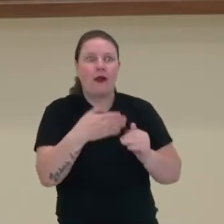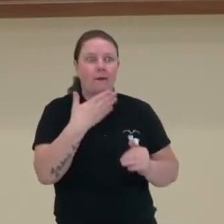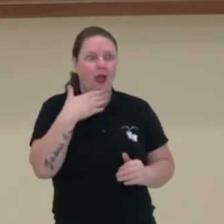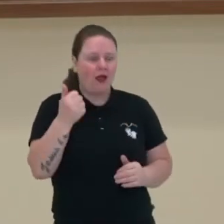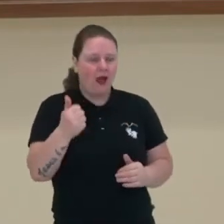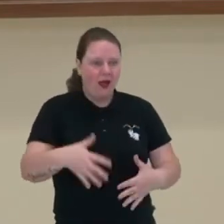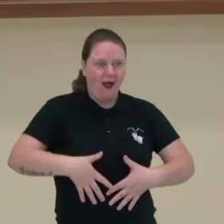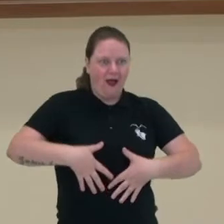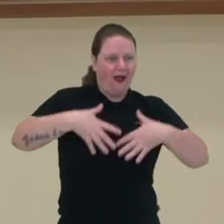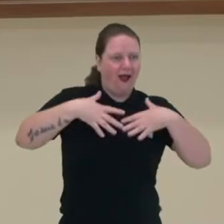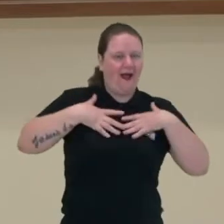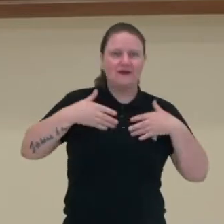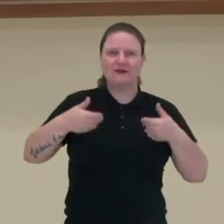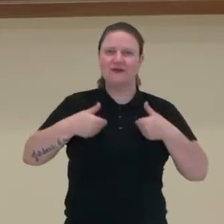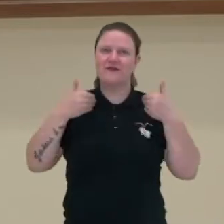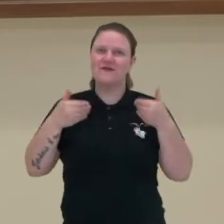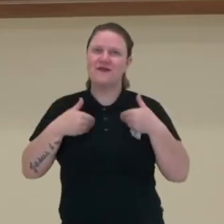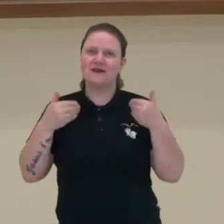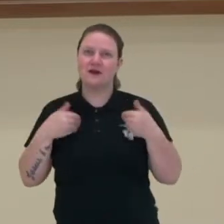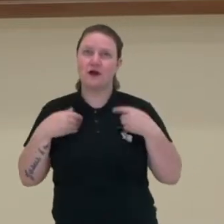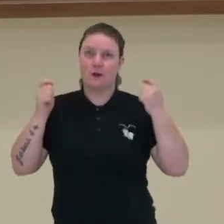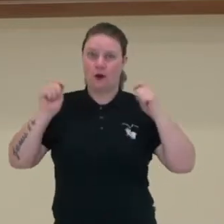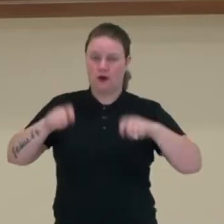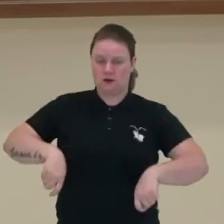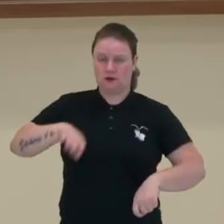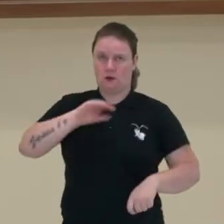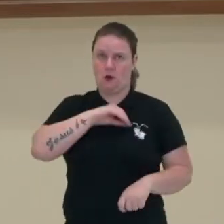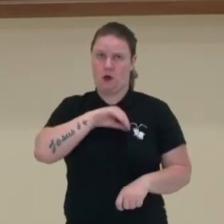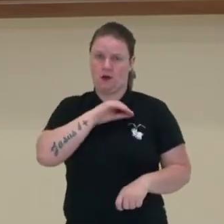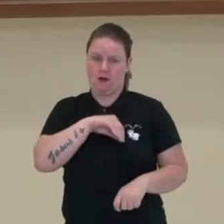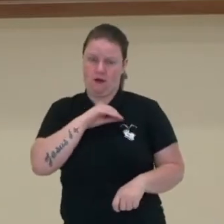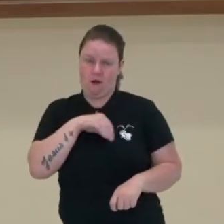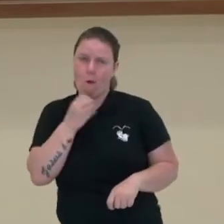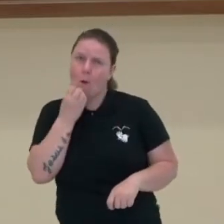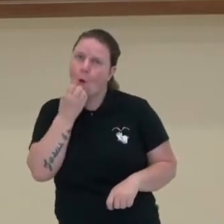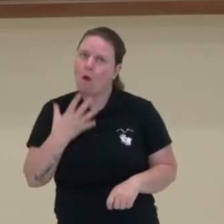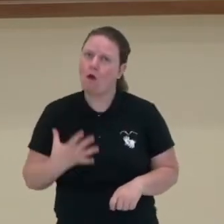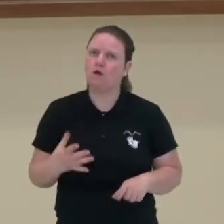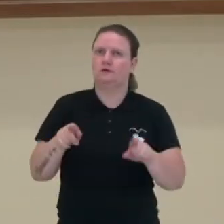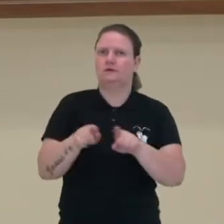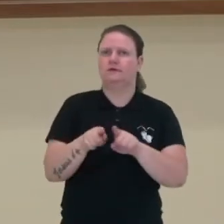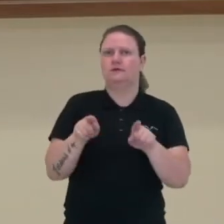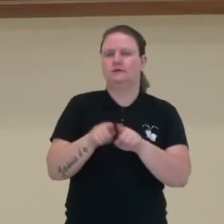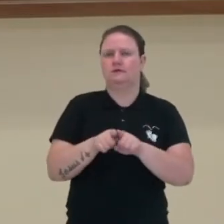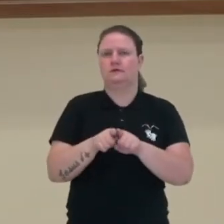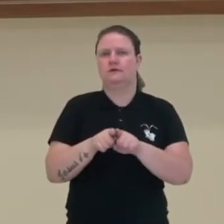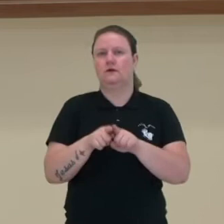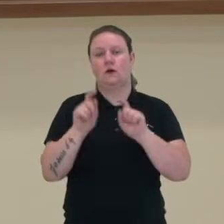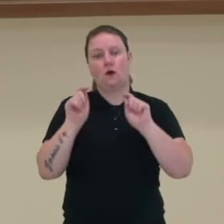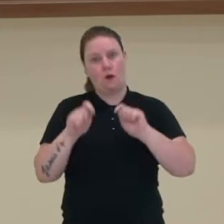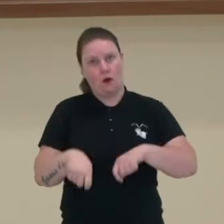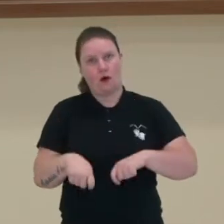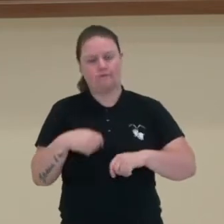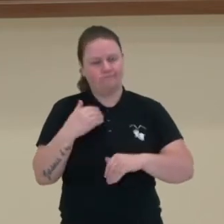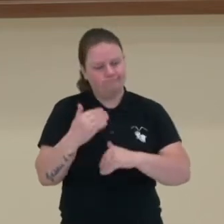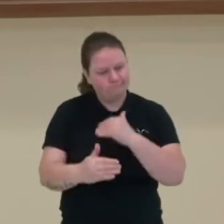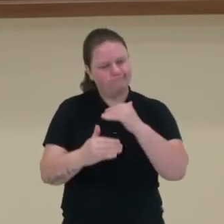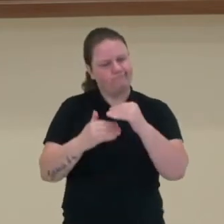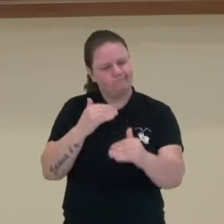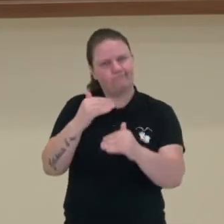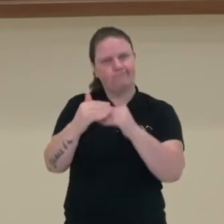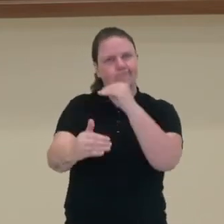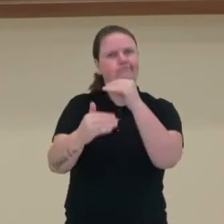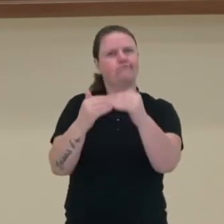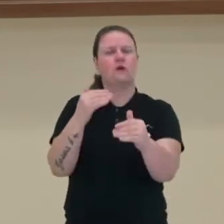faz feliz, o que que pode ser rentável, o que que está ao alcance para você conseguir ter aí o seu sustento mais